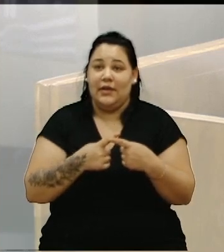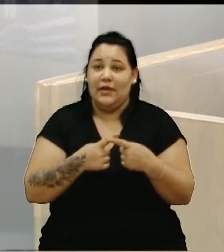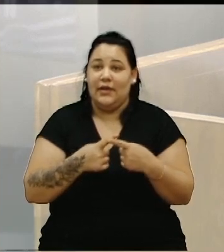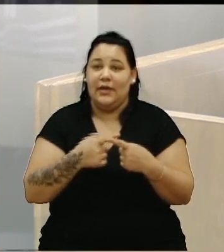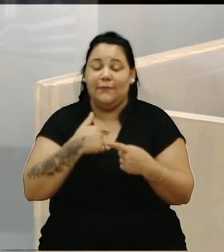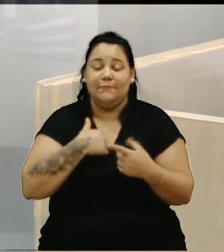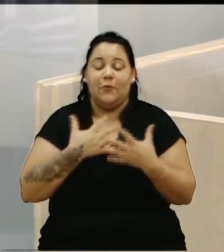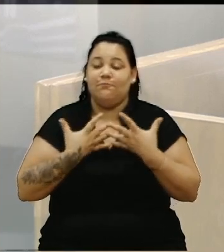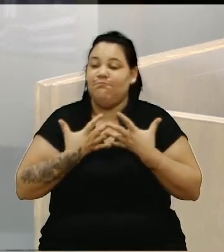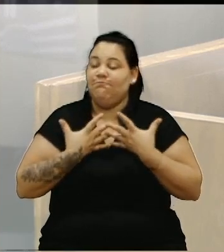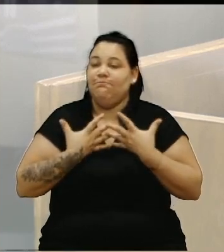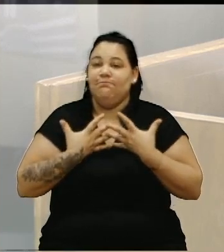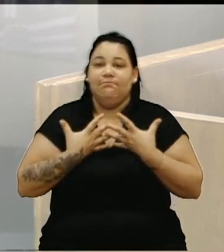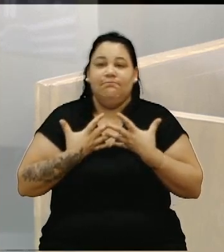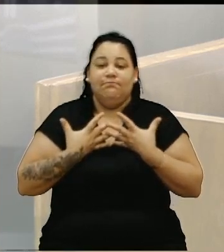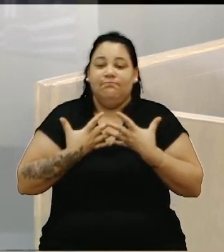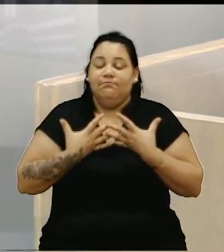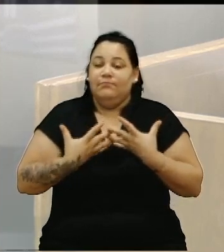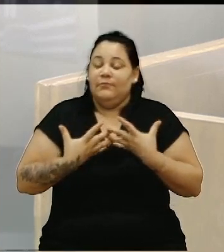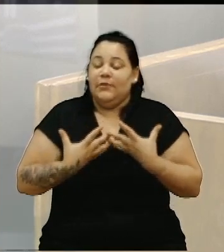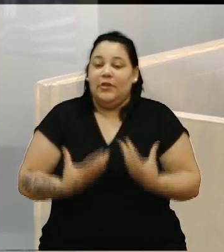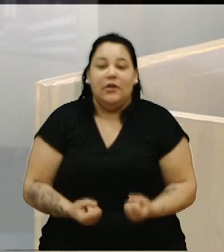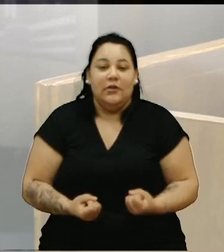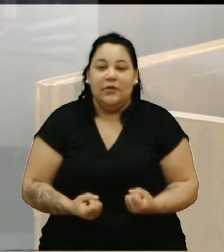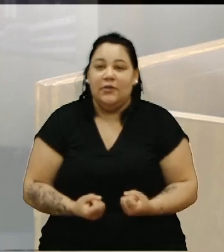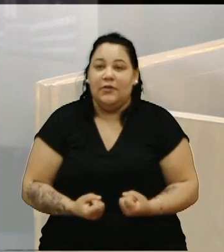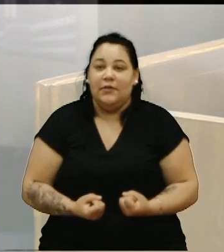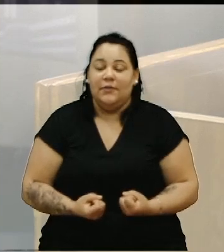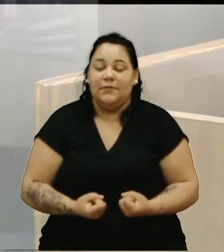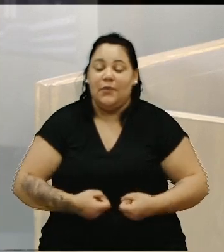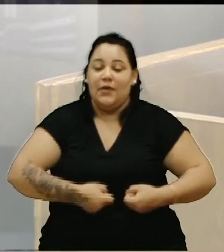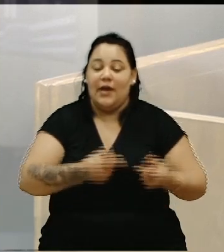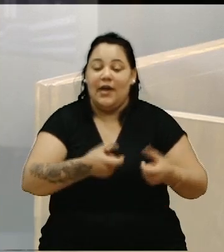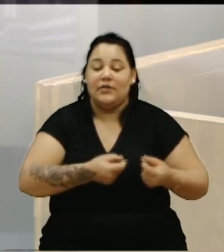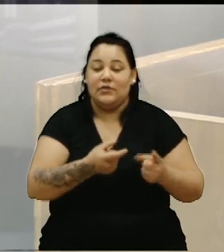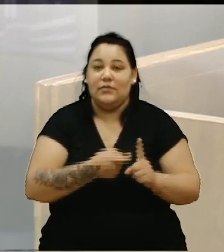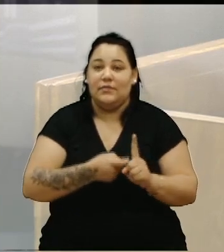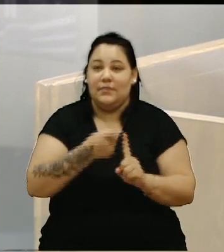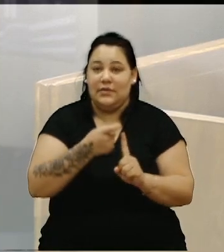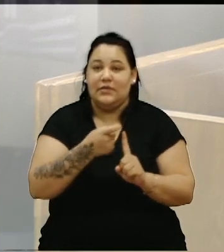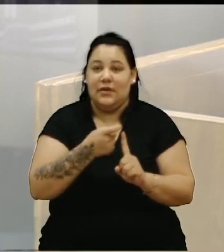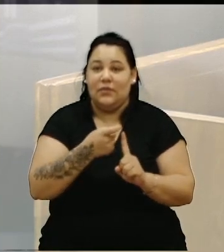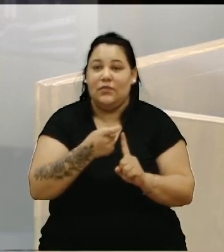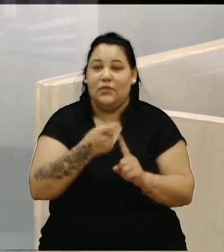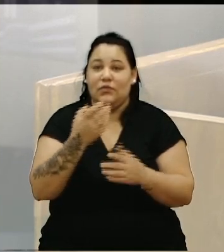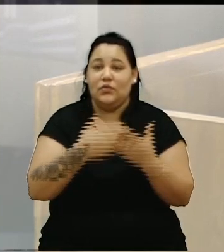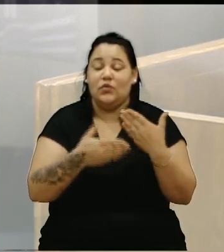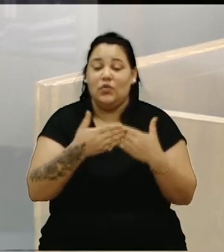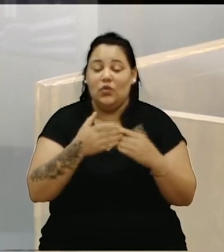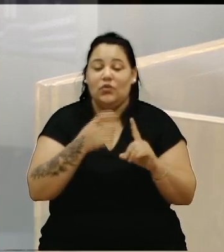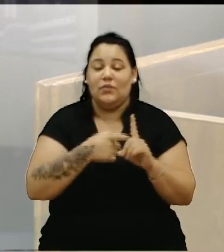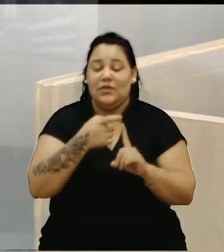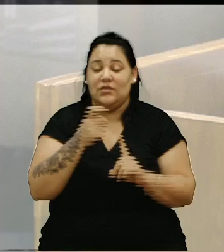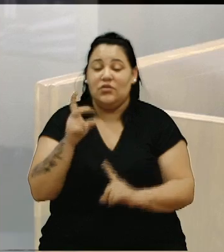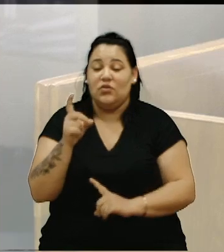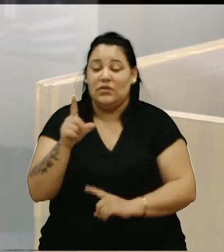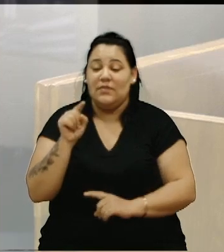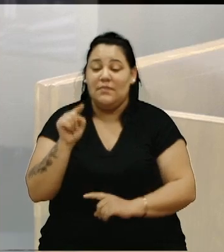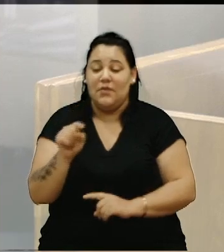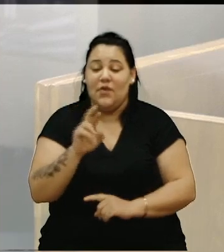cansaço. O gasto mensal com ele que nós temos gira em torno de R$12.000 para mim manter ele